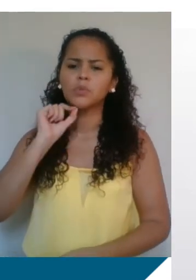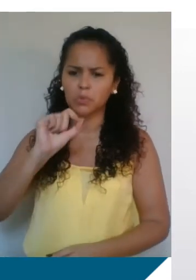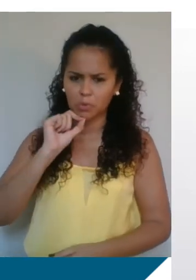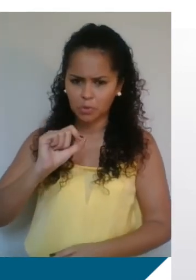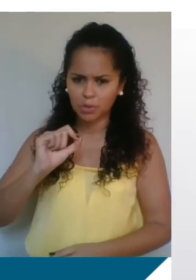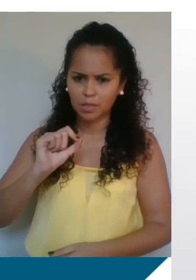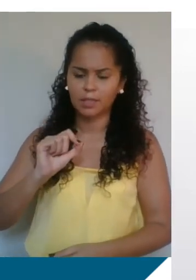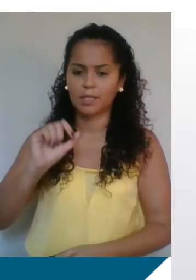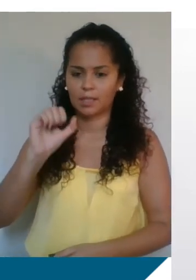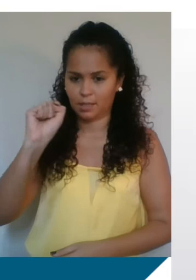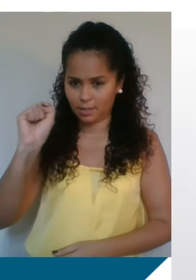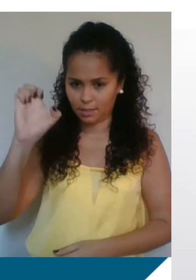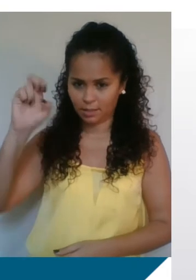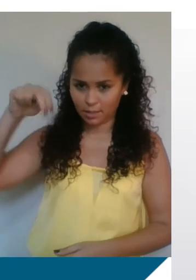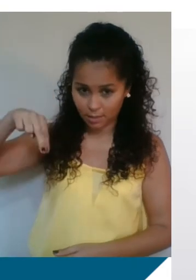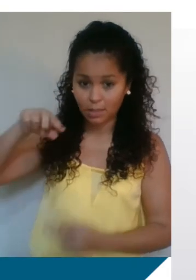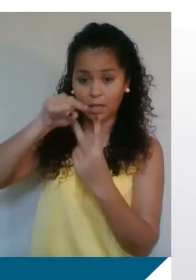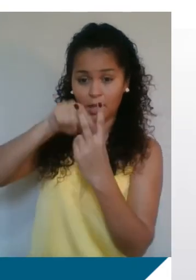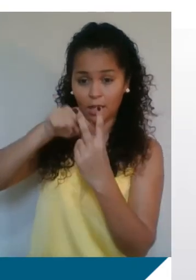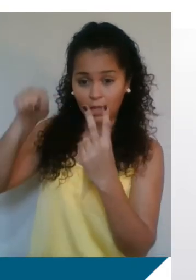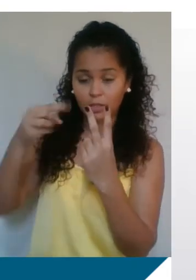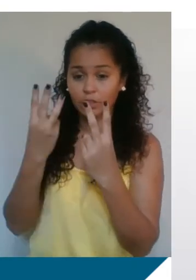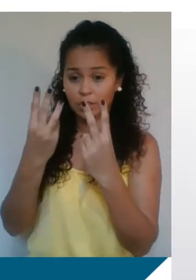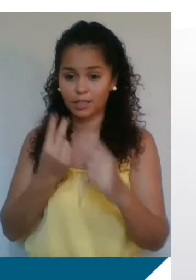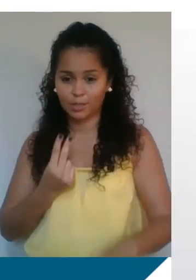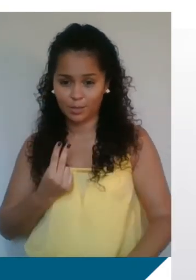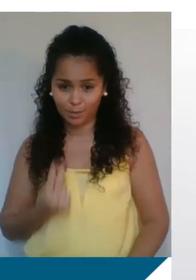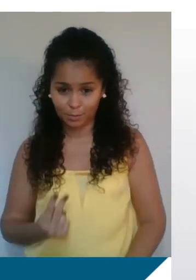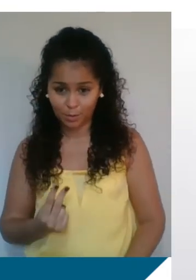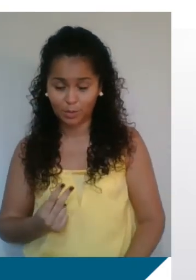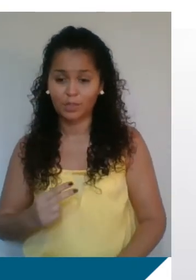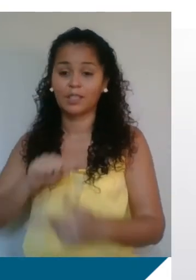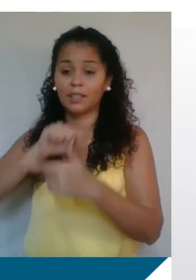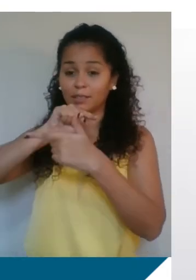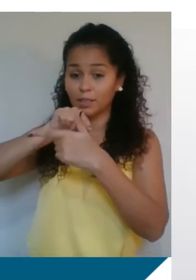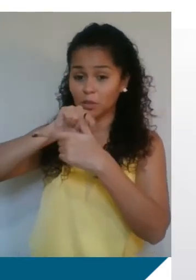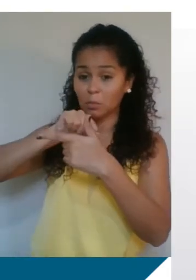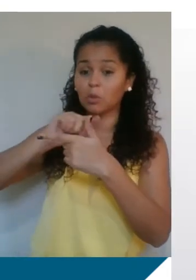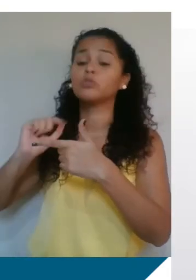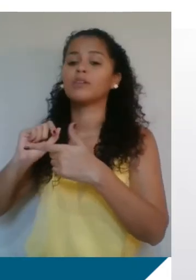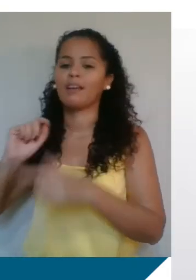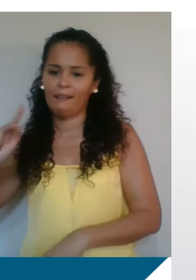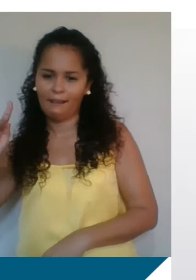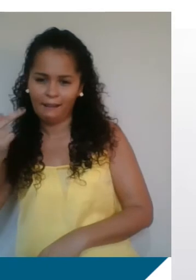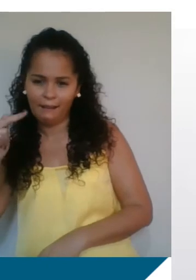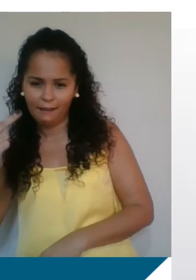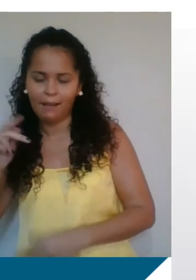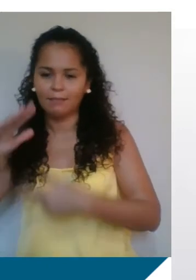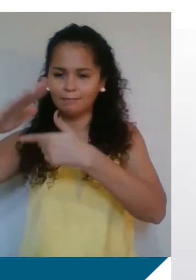é raiz de 3 sobre 2, a medida do cateto oposto a 60 graus é Hzinho e a medida da hipotenusa é